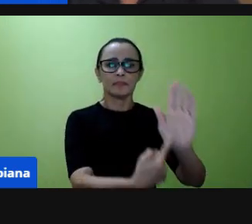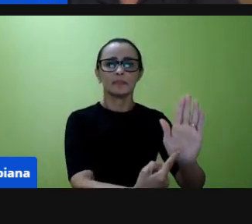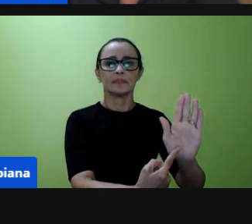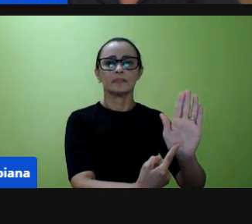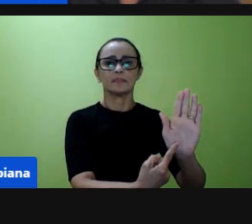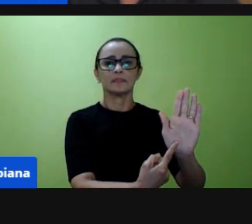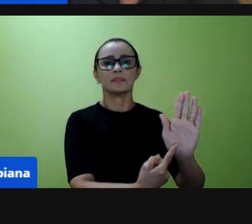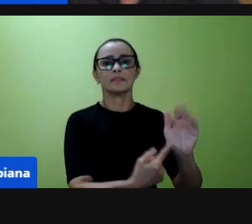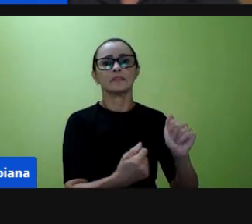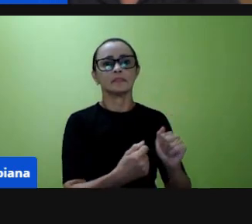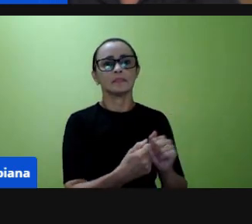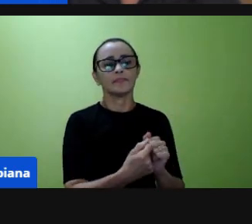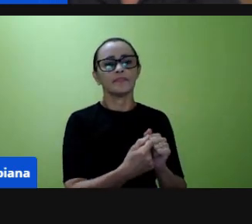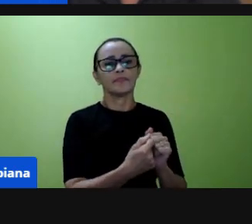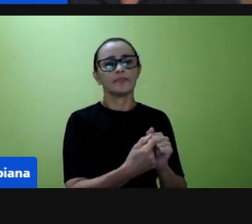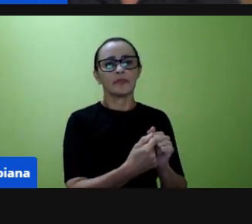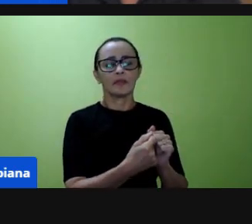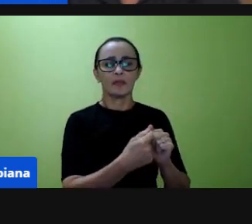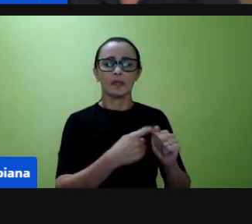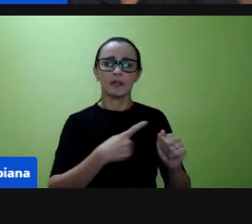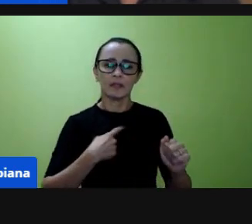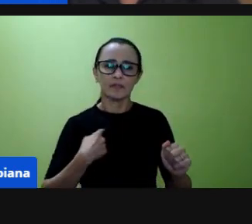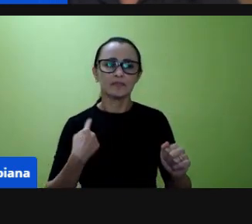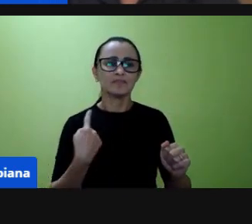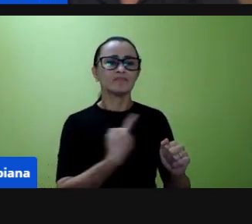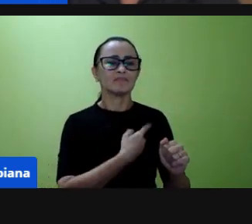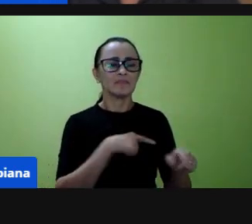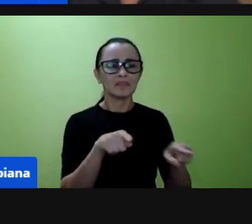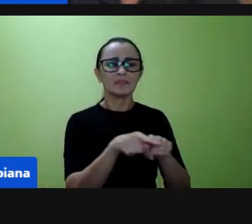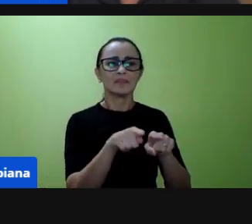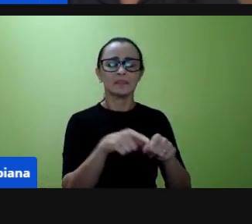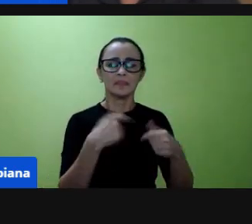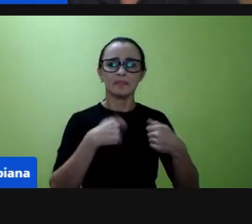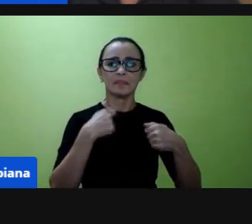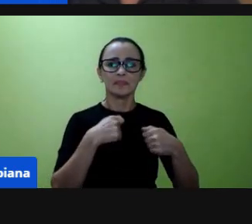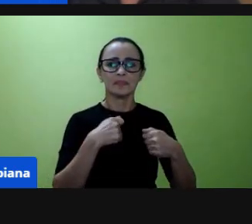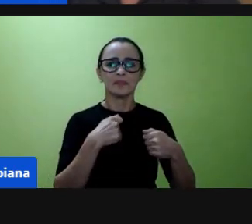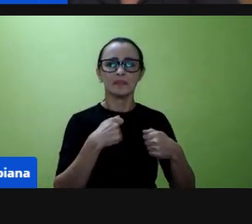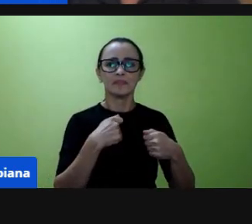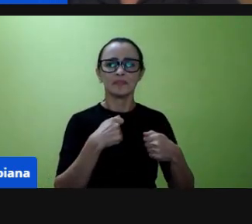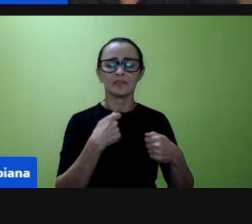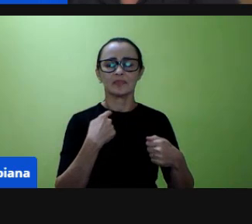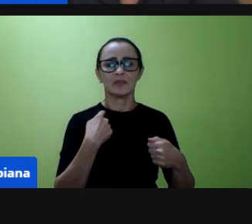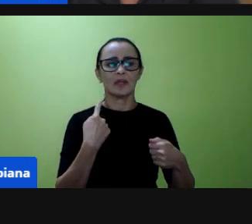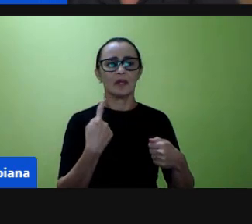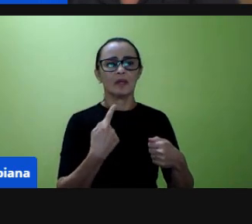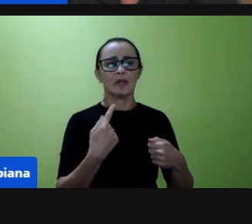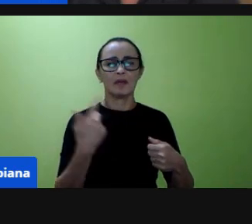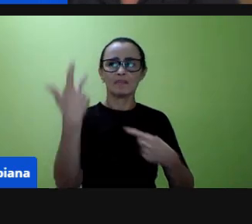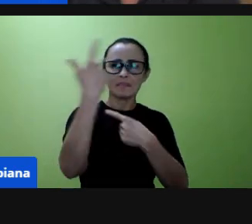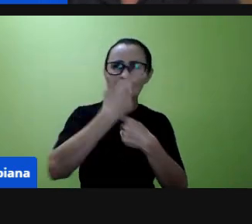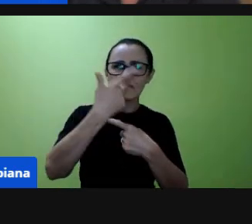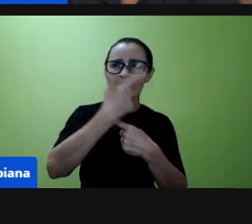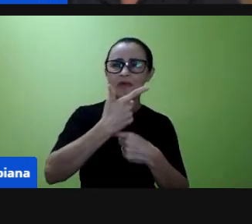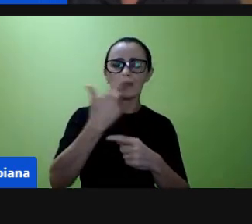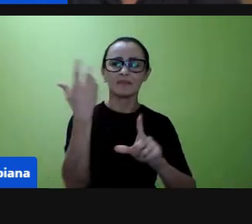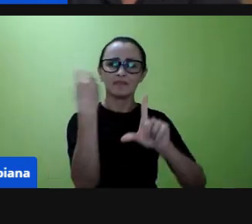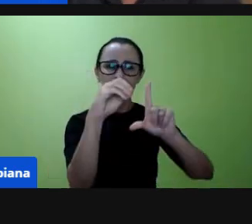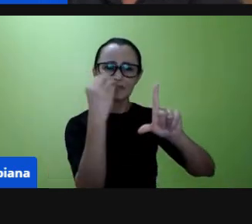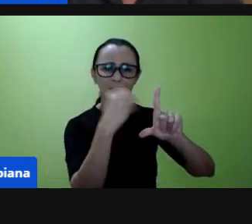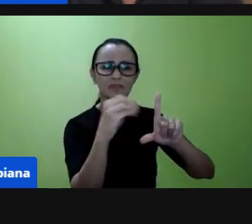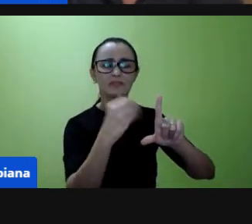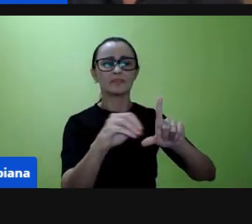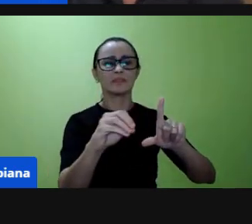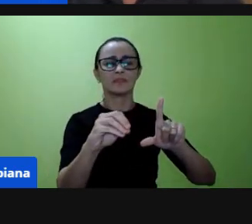esse temor também de nos expor muito, né? Eu penso que uma potencialidade que ela também